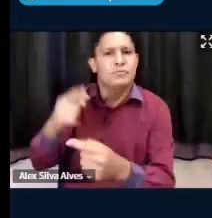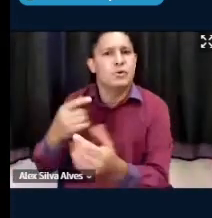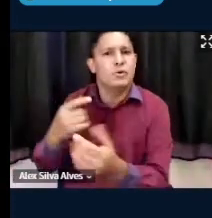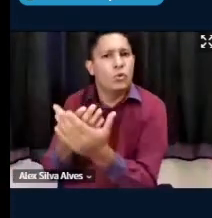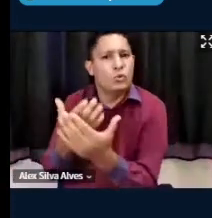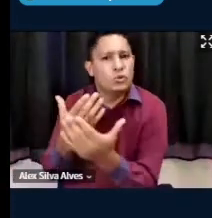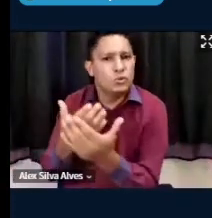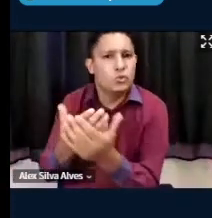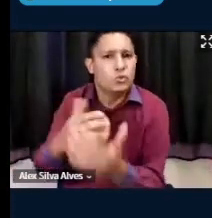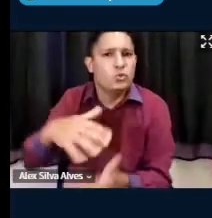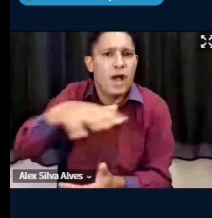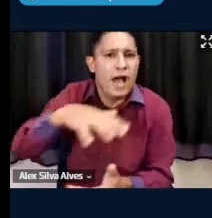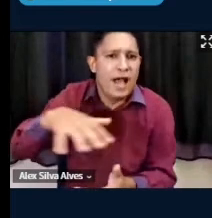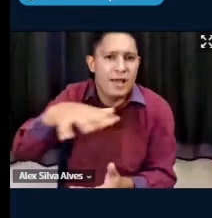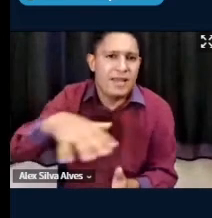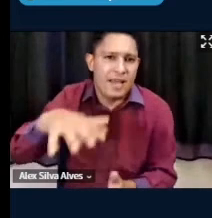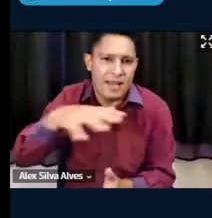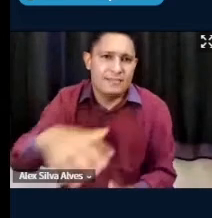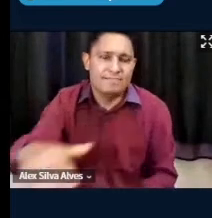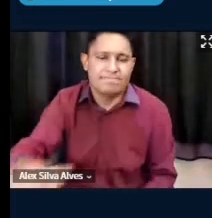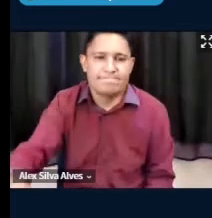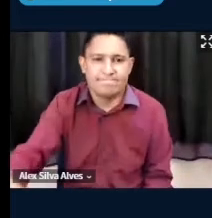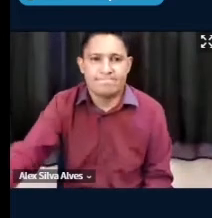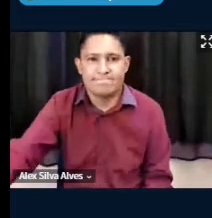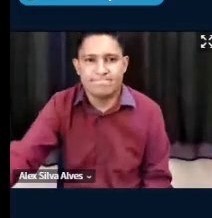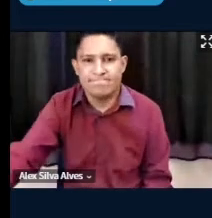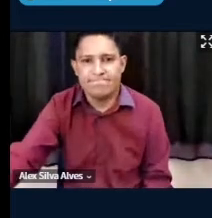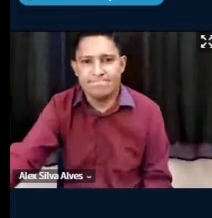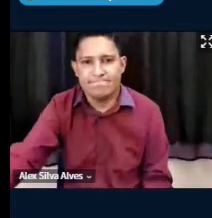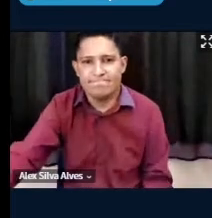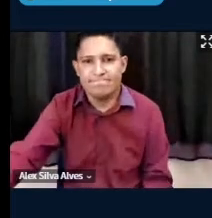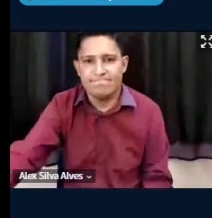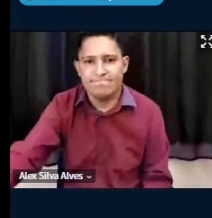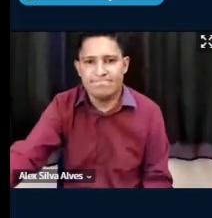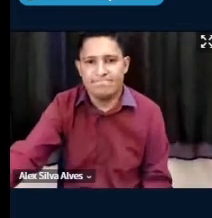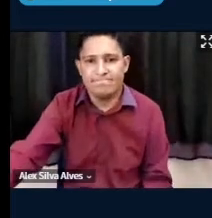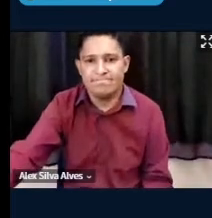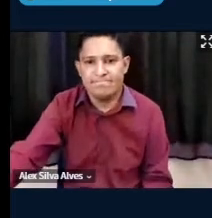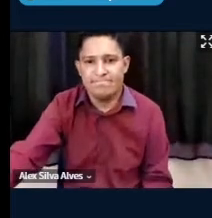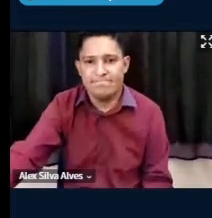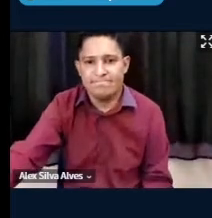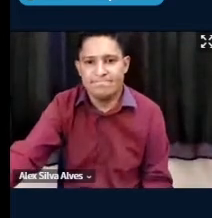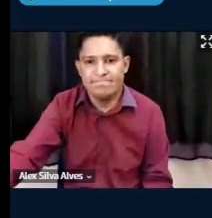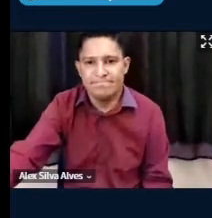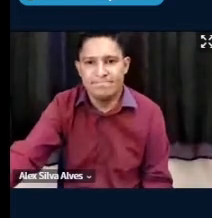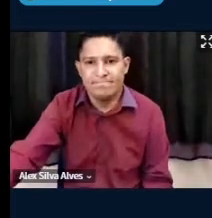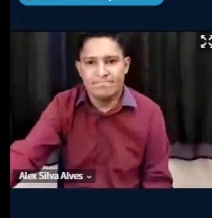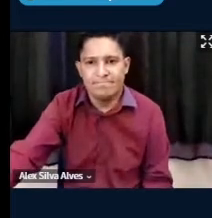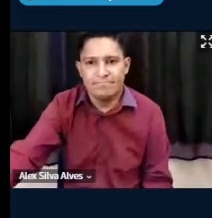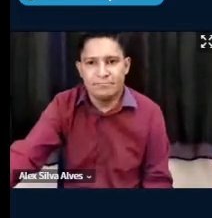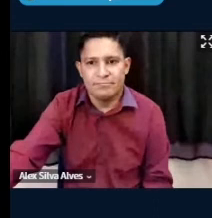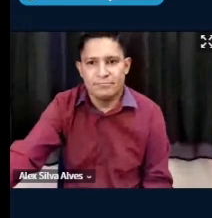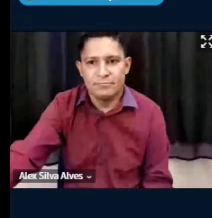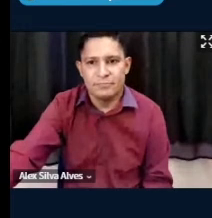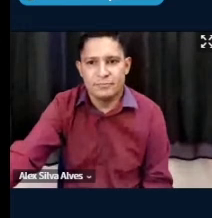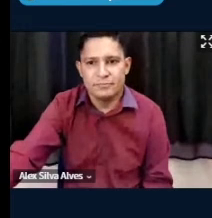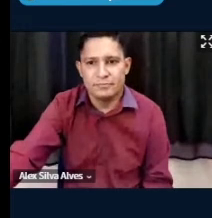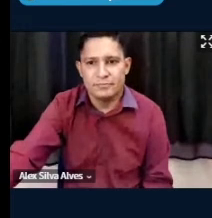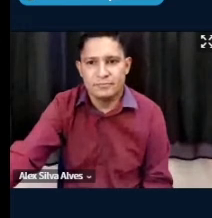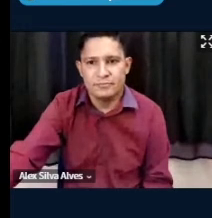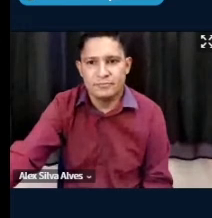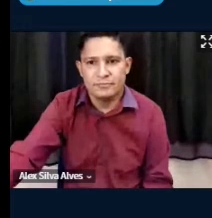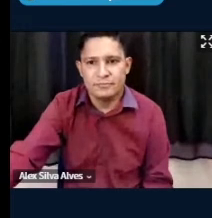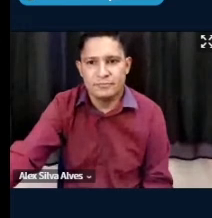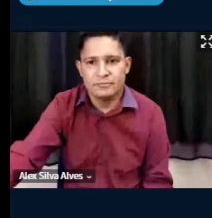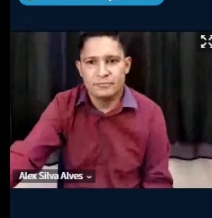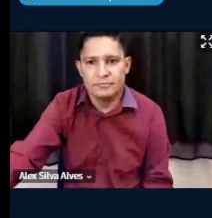todas as dicas e conselhos, os quais contribuíram para o meu desenvolvimento enquanto pisador e